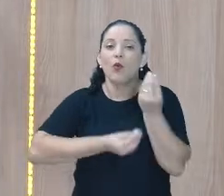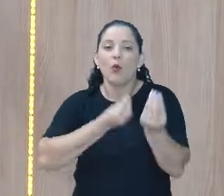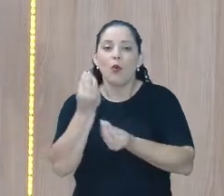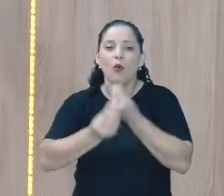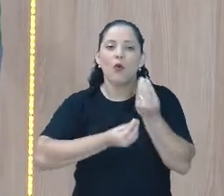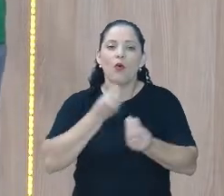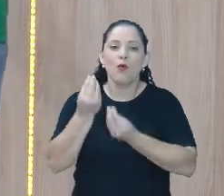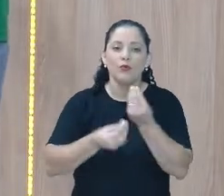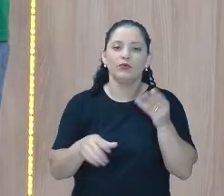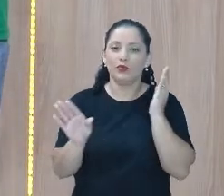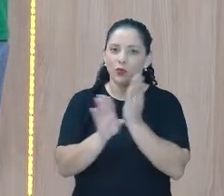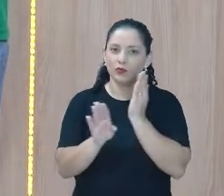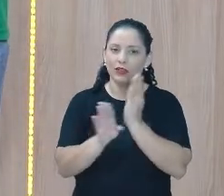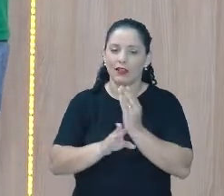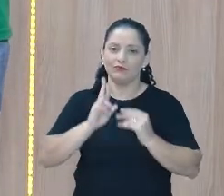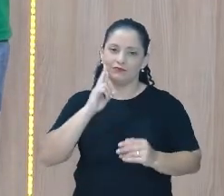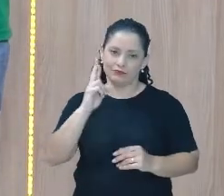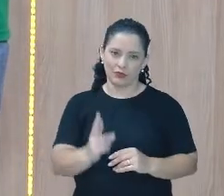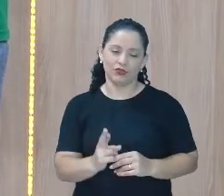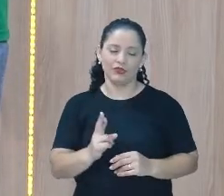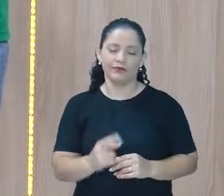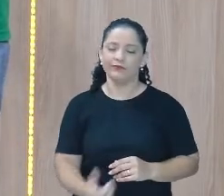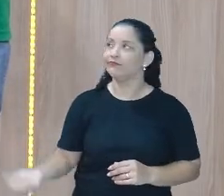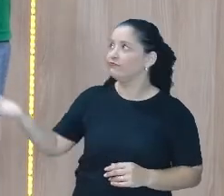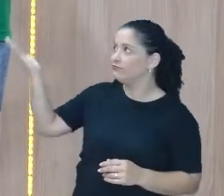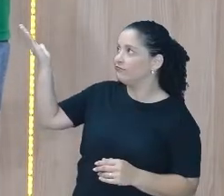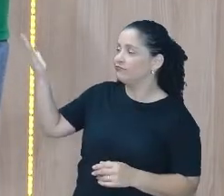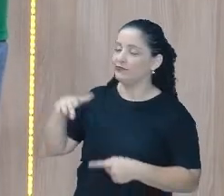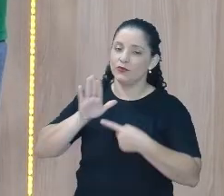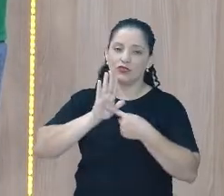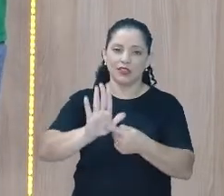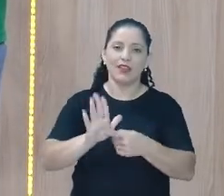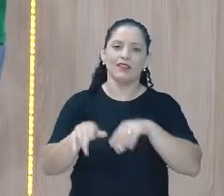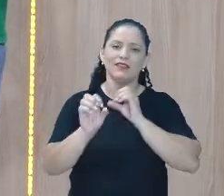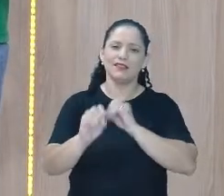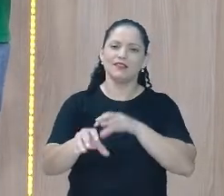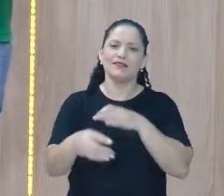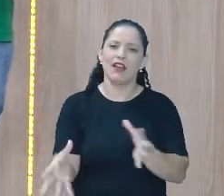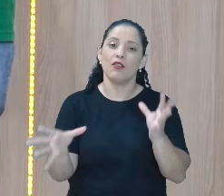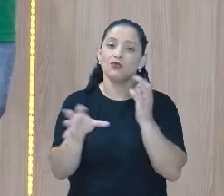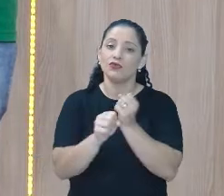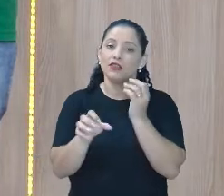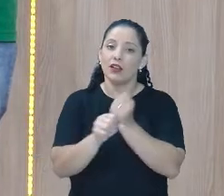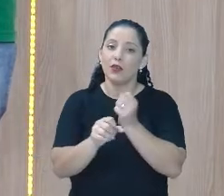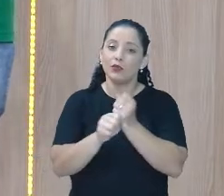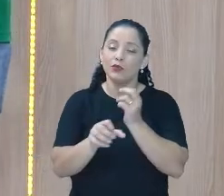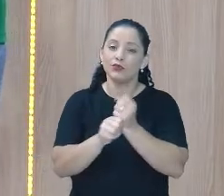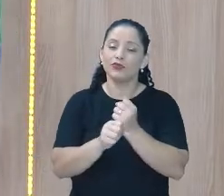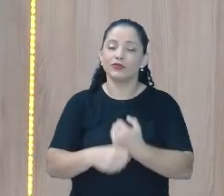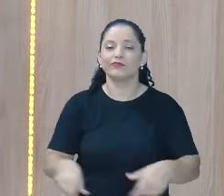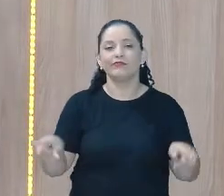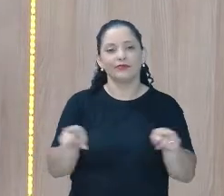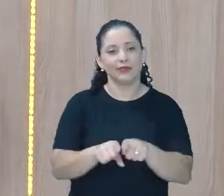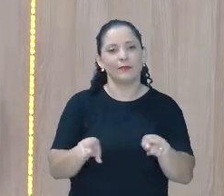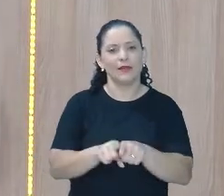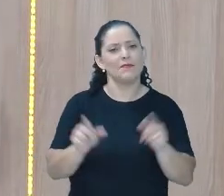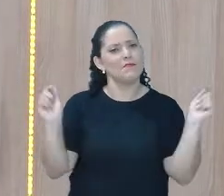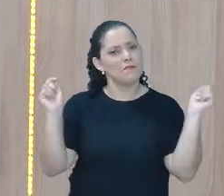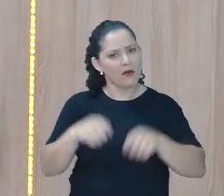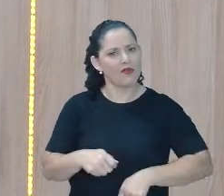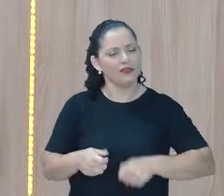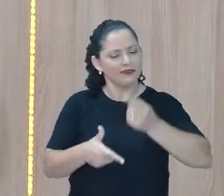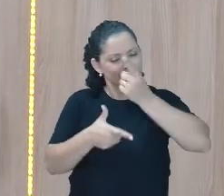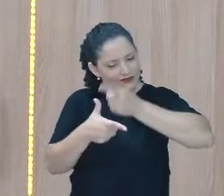você encontrar, tá? Aqui eu ensinei através dos cálculos, certo? E também você pode encontrar